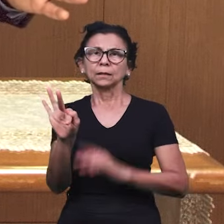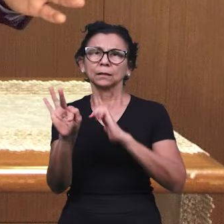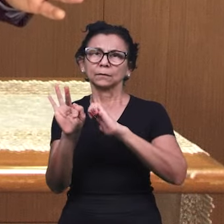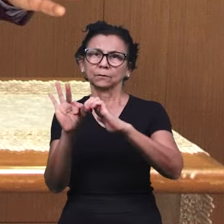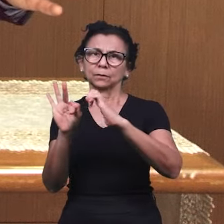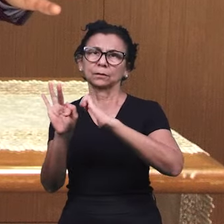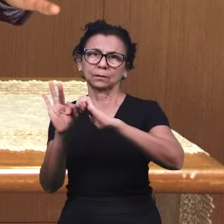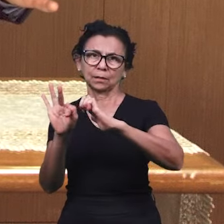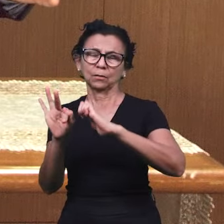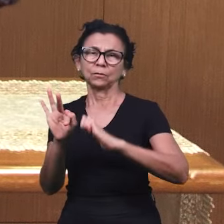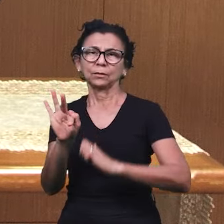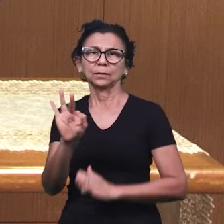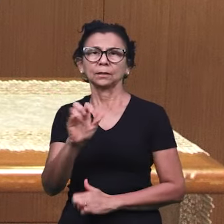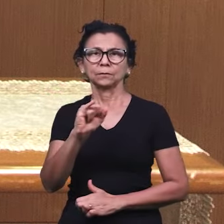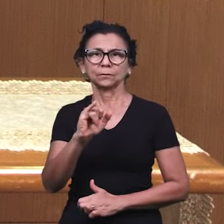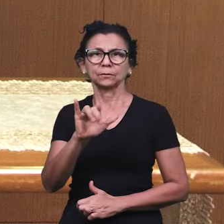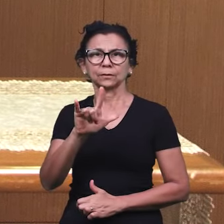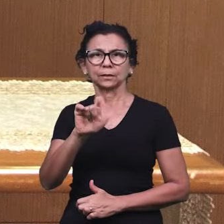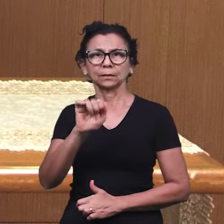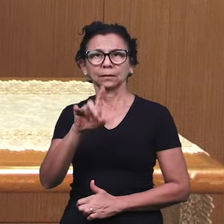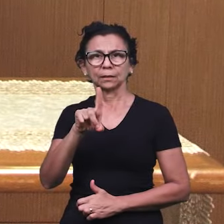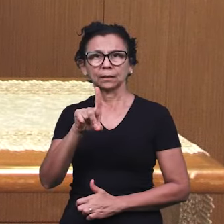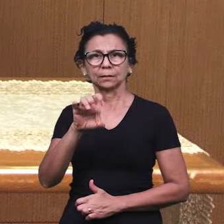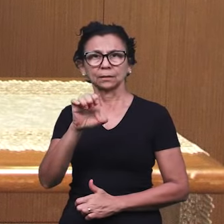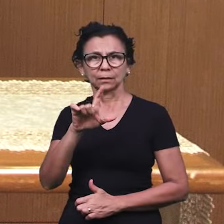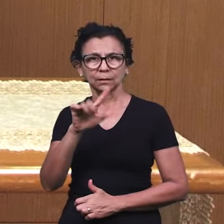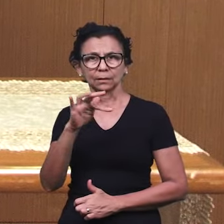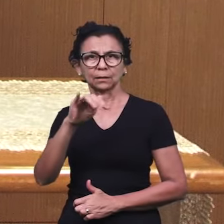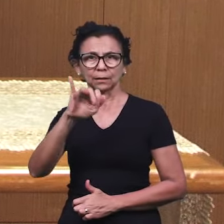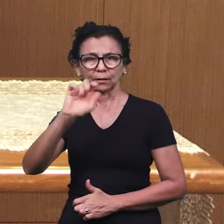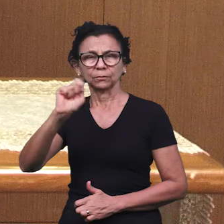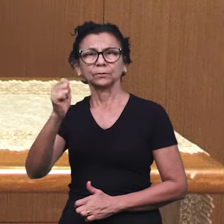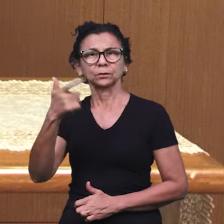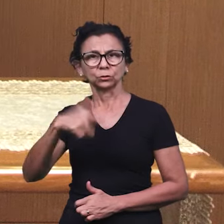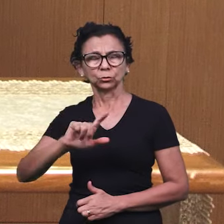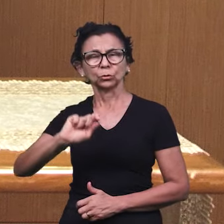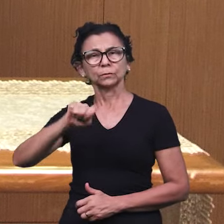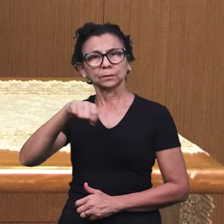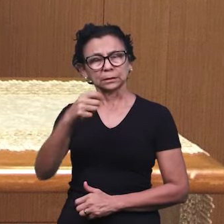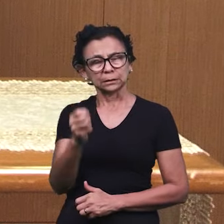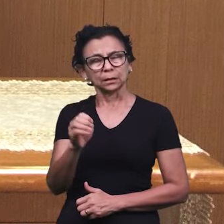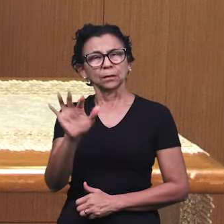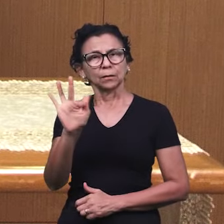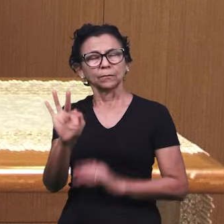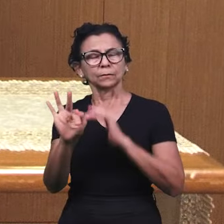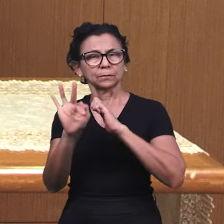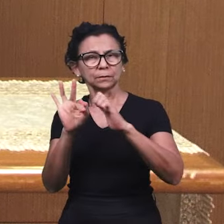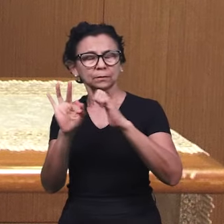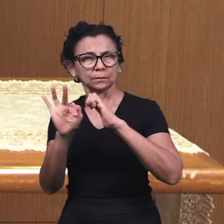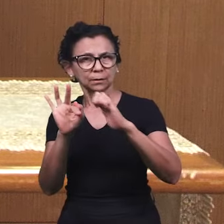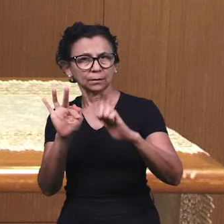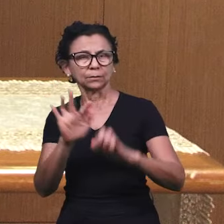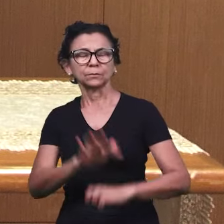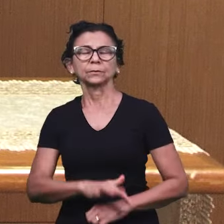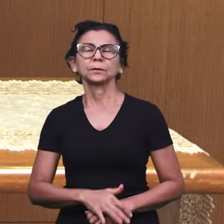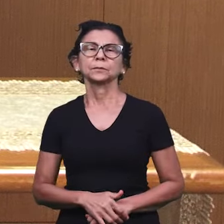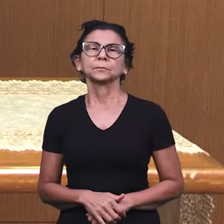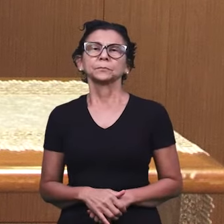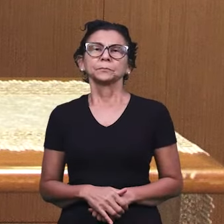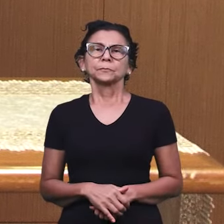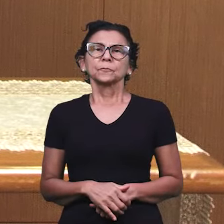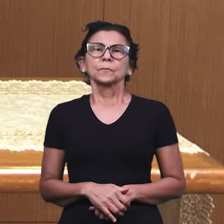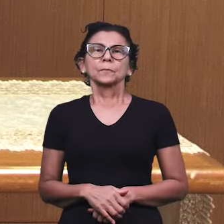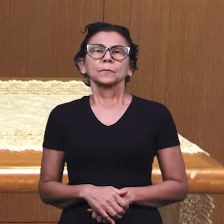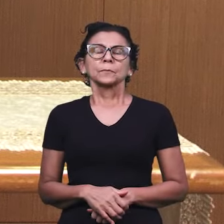e agora, né, então, mas vale a pena dizer, é importante frisarmos isso, que a igreja